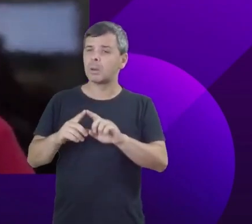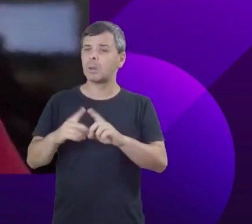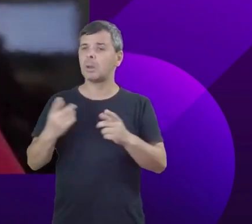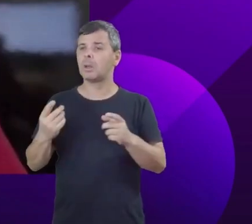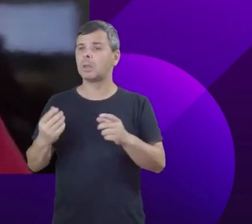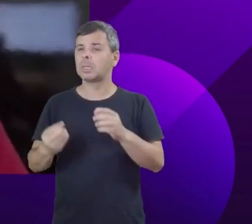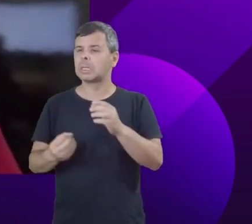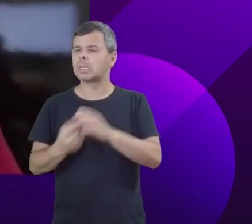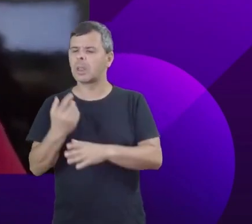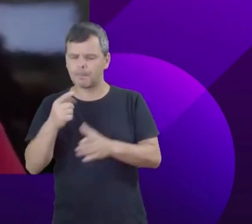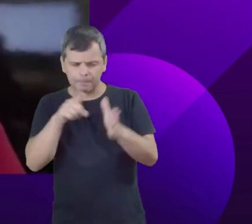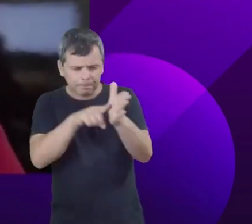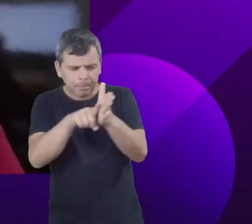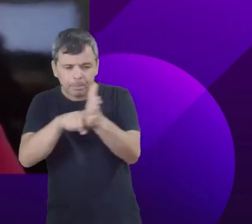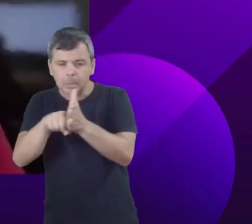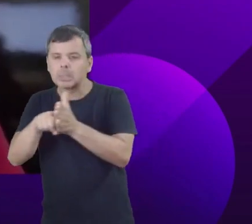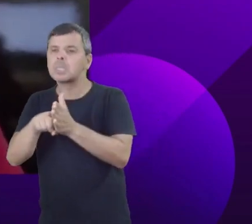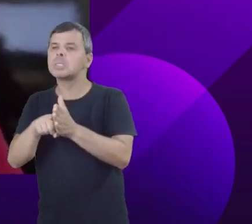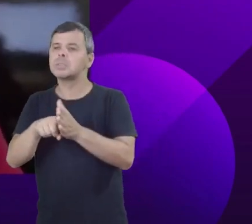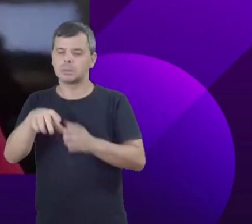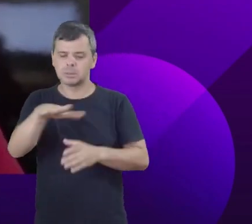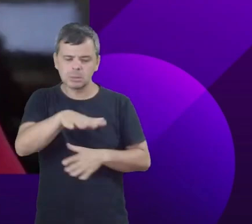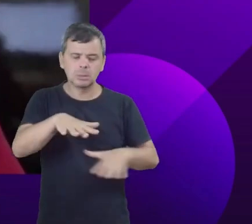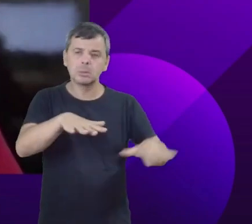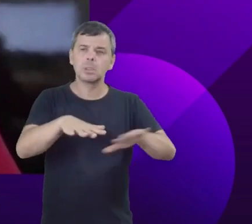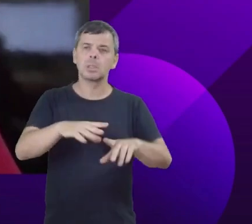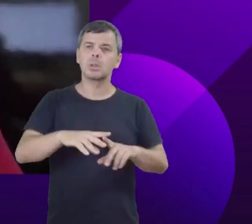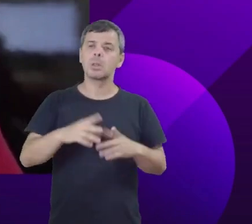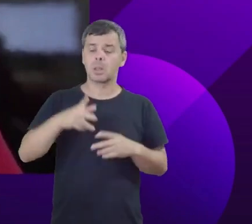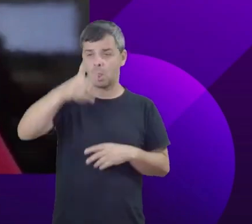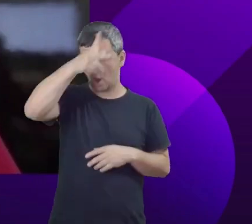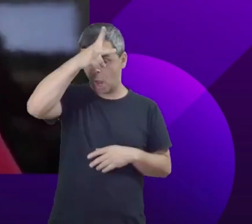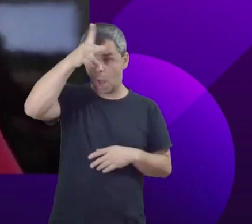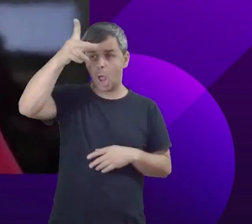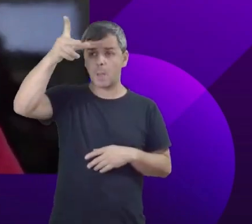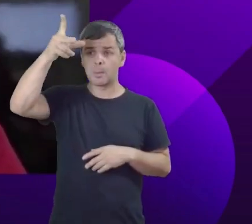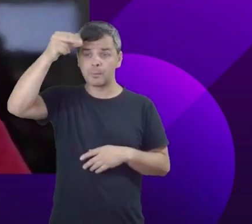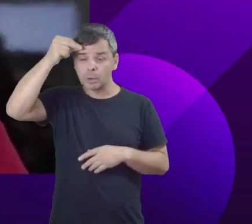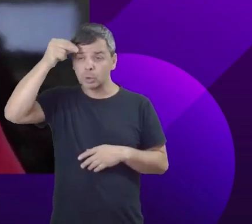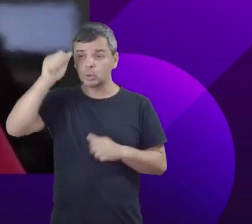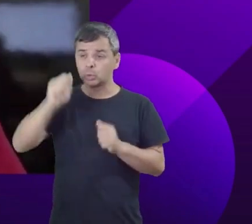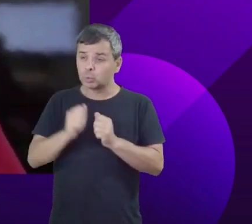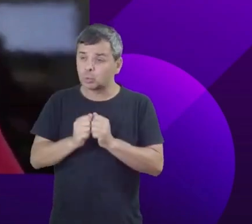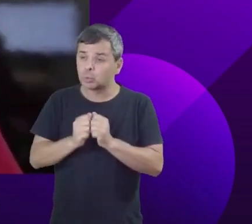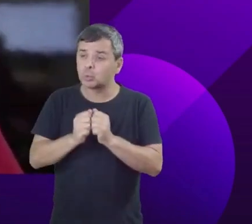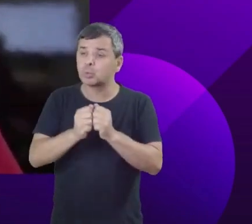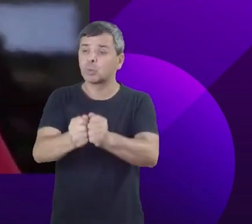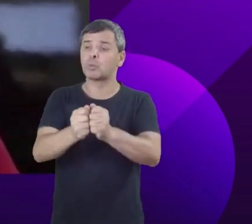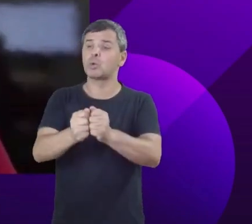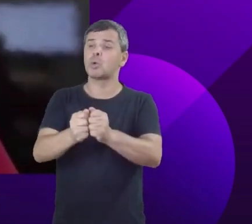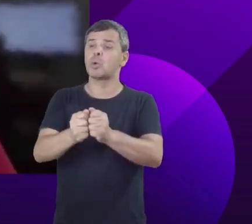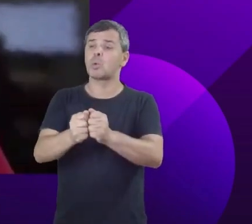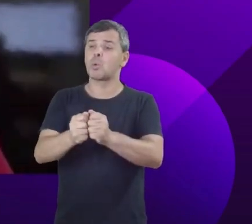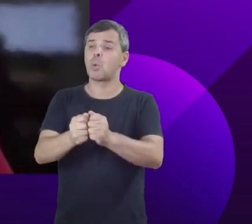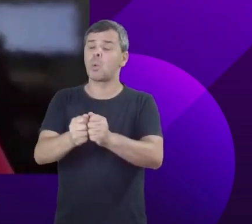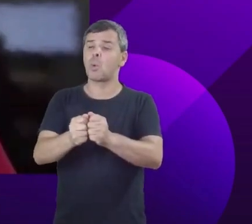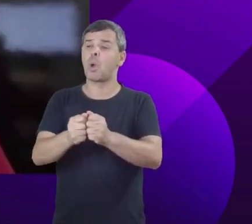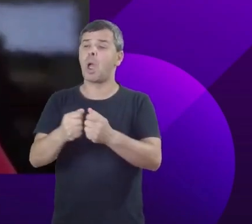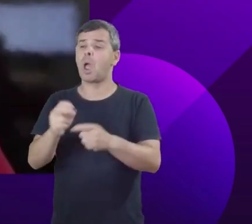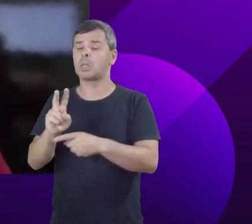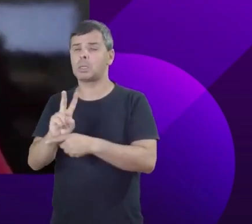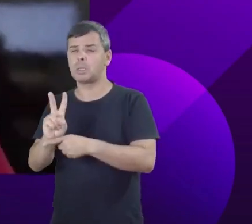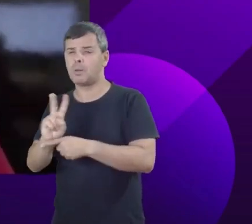de levantamento de áreas, né, eles estão fazendo, as prefeituras, né, juntamente com as defesas civis